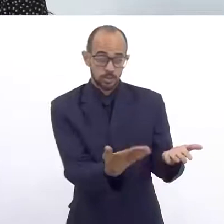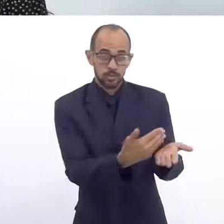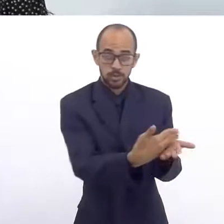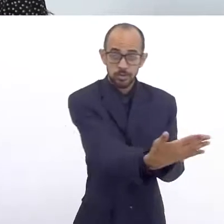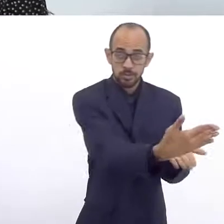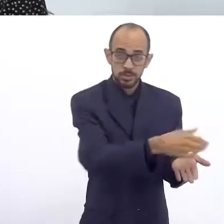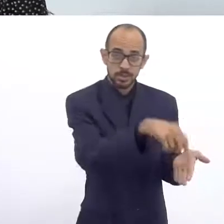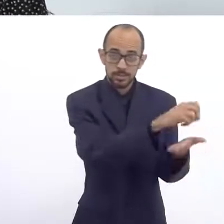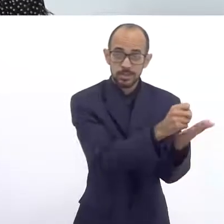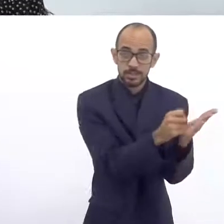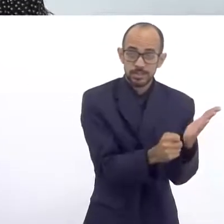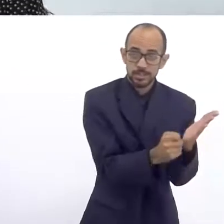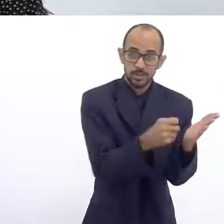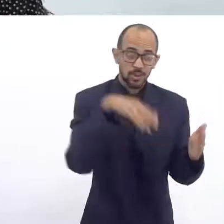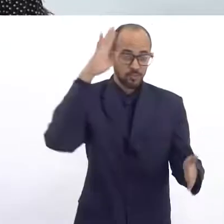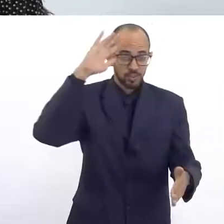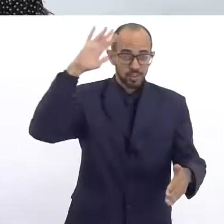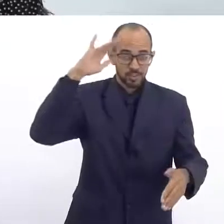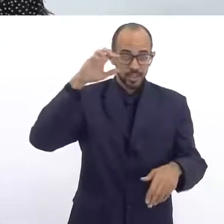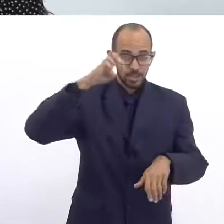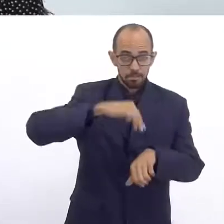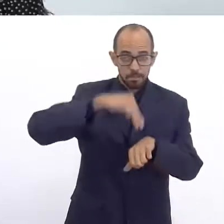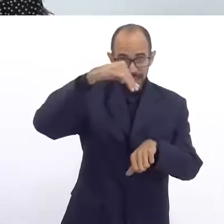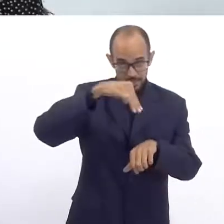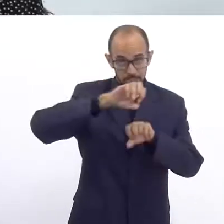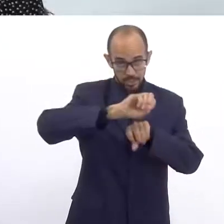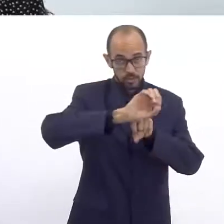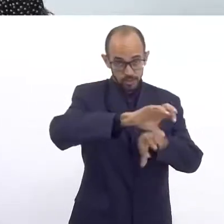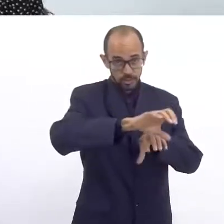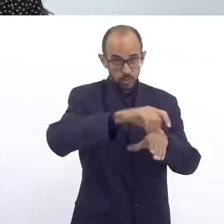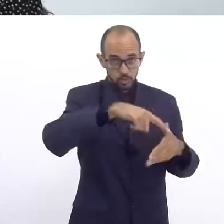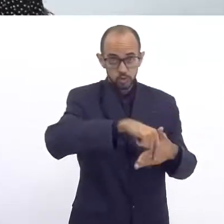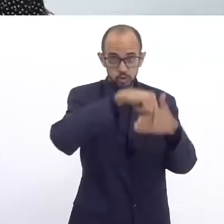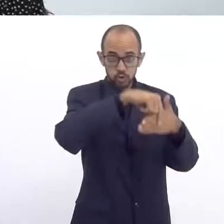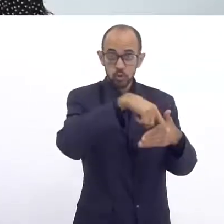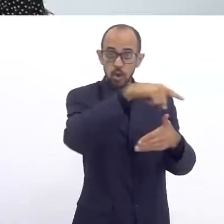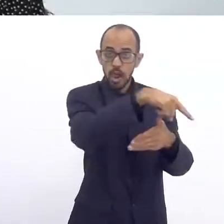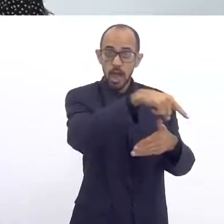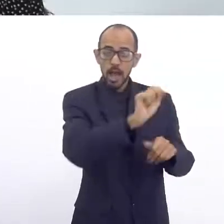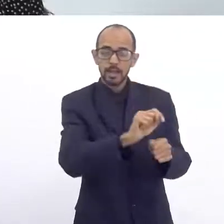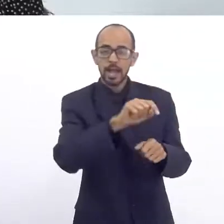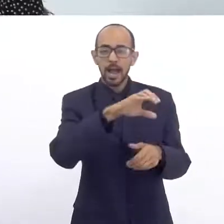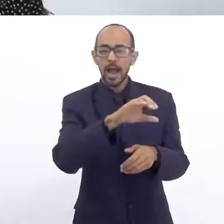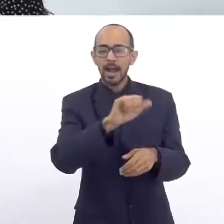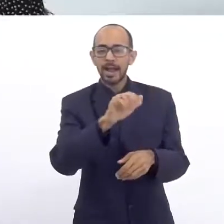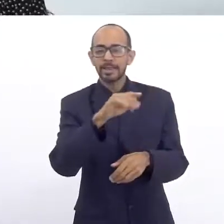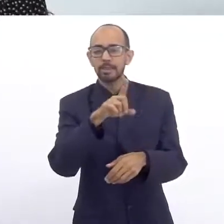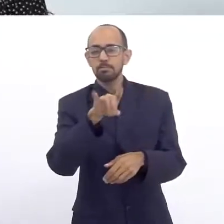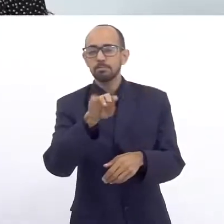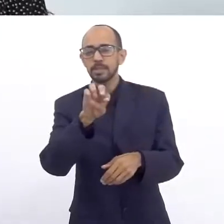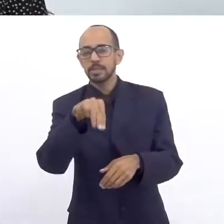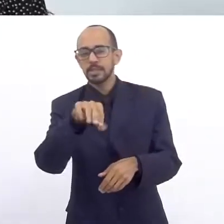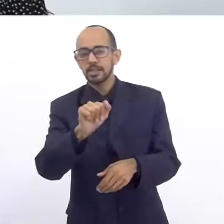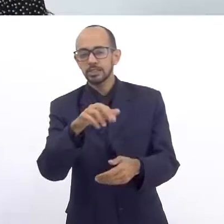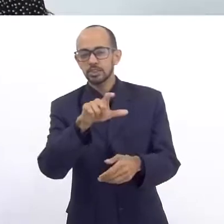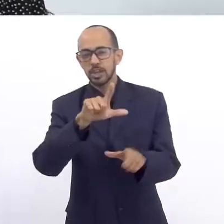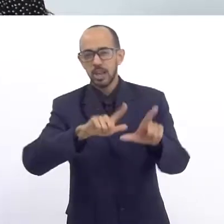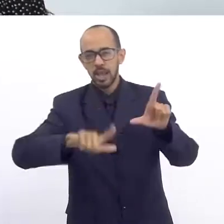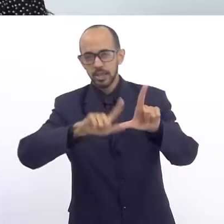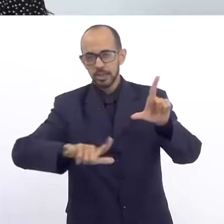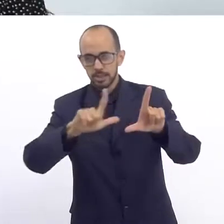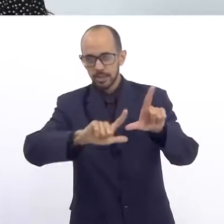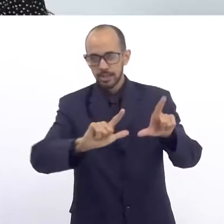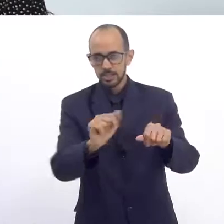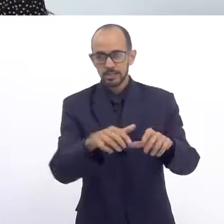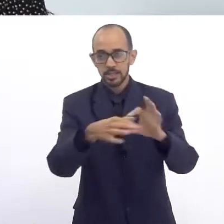Eu vou conversar com a escritora, filósofa, mestre em educação, titular da Academia Carioca de Letras e da União